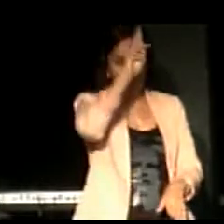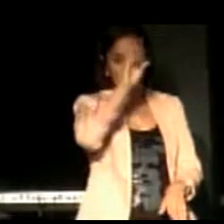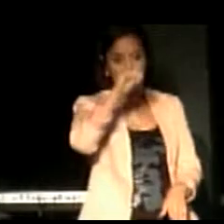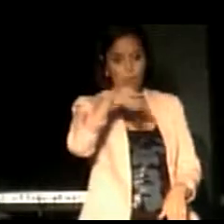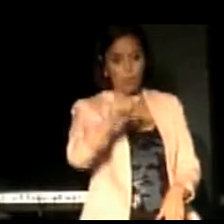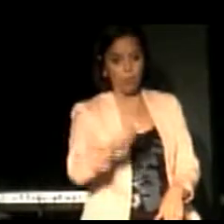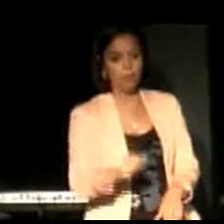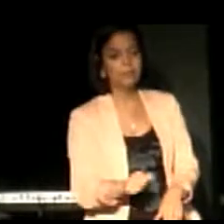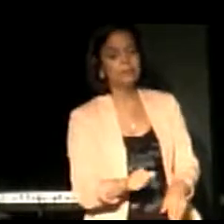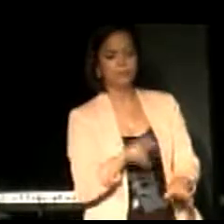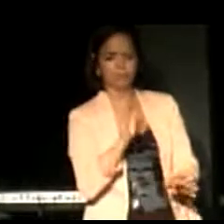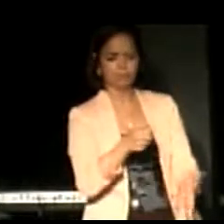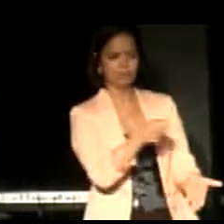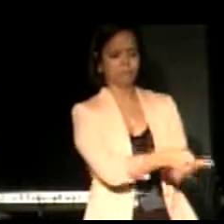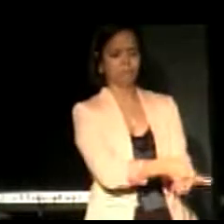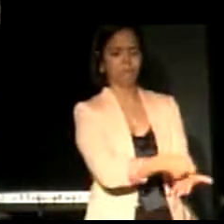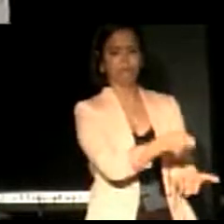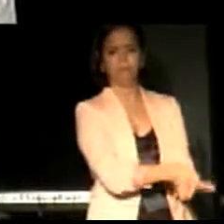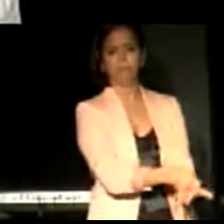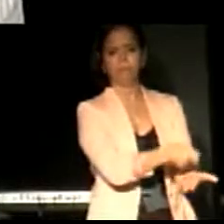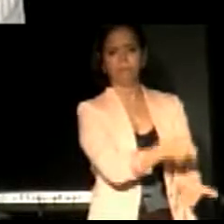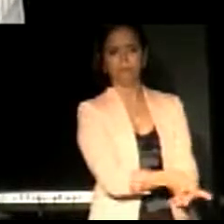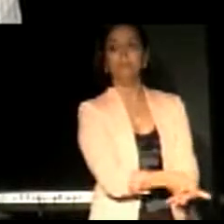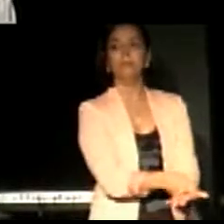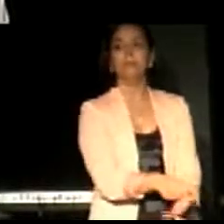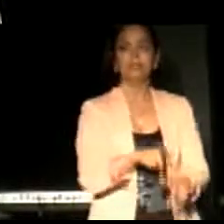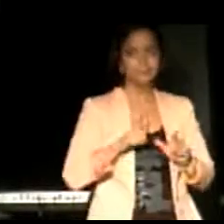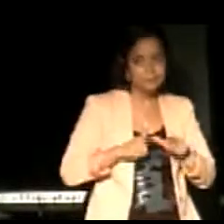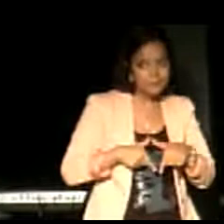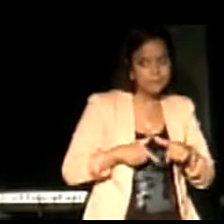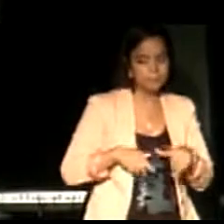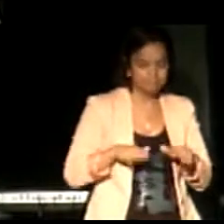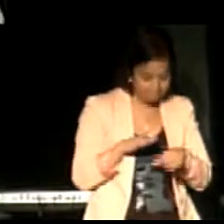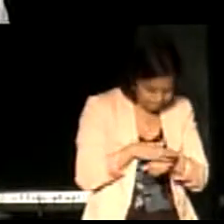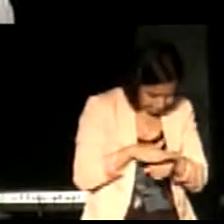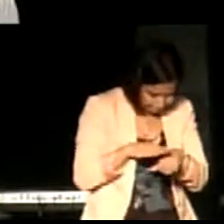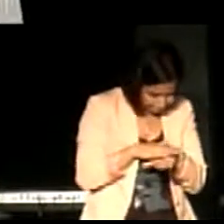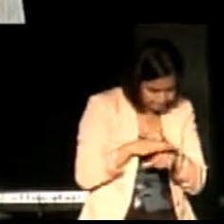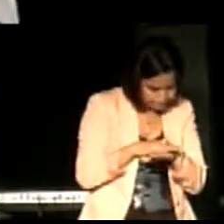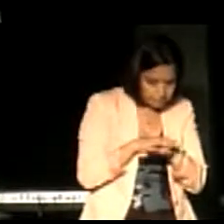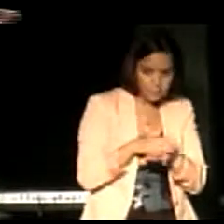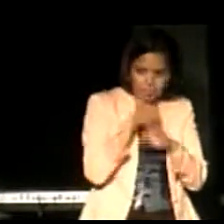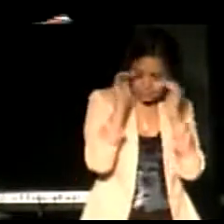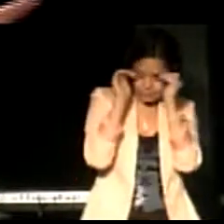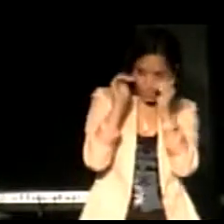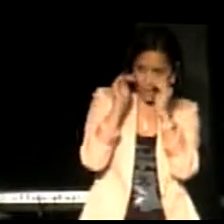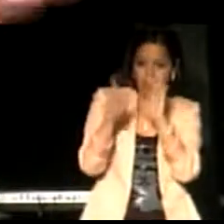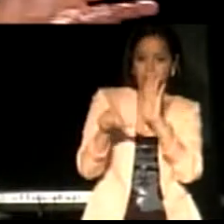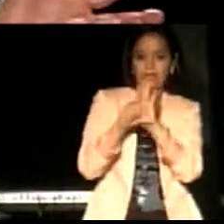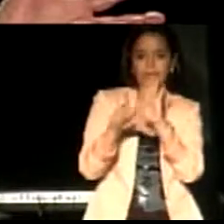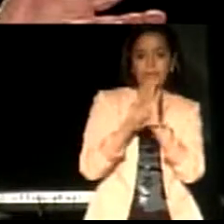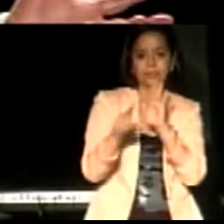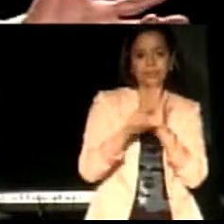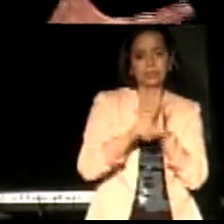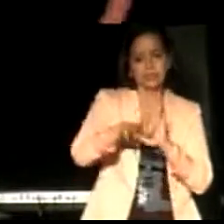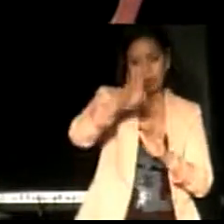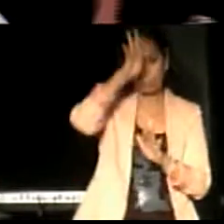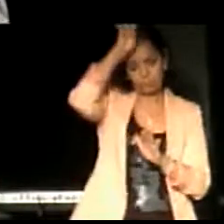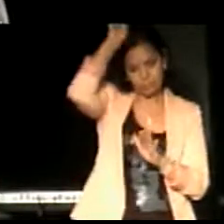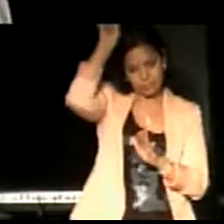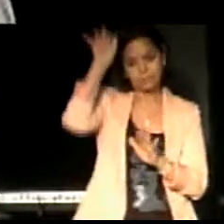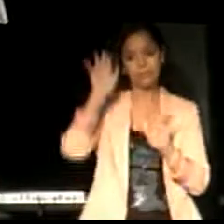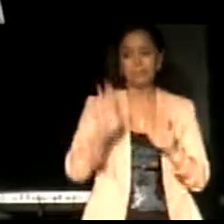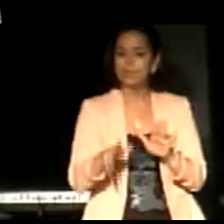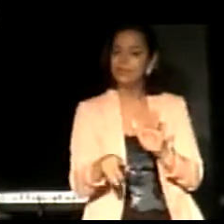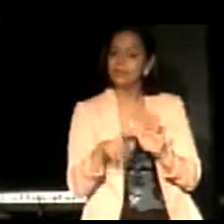63 a.C., eles viviam debaixo do domínio romano. E, claro, havia